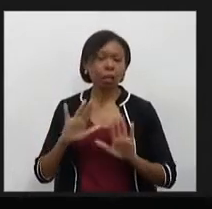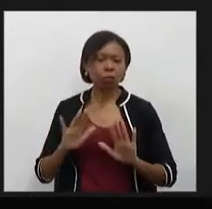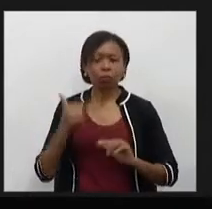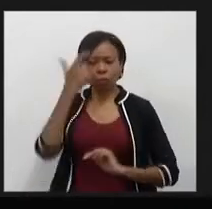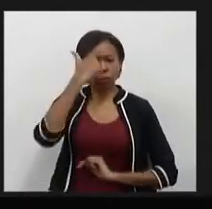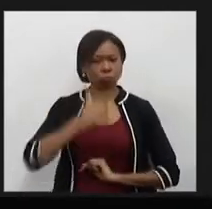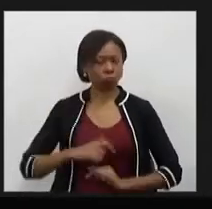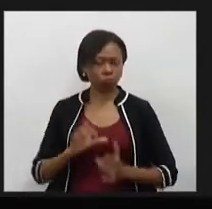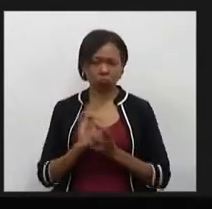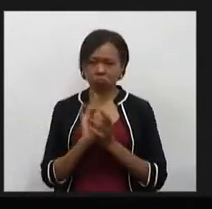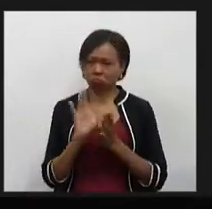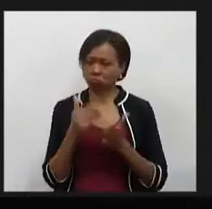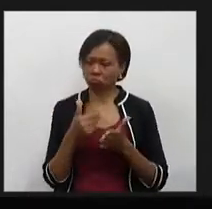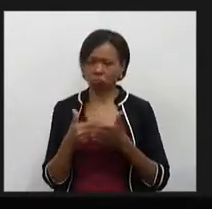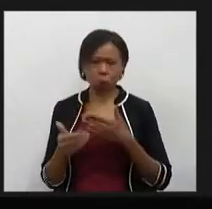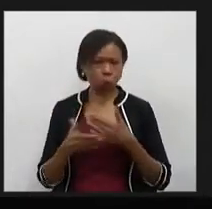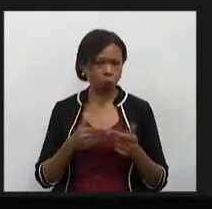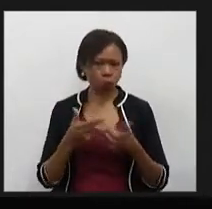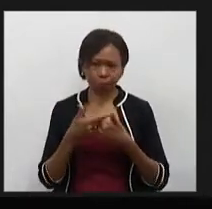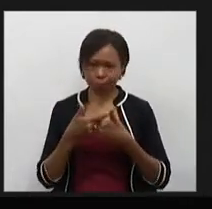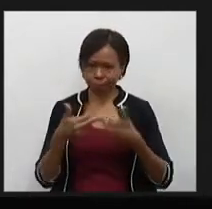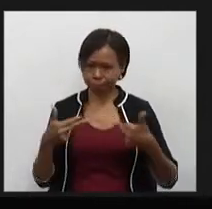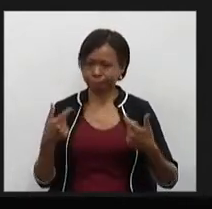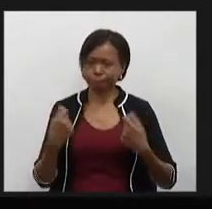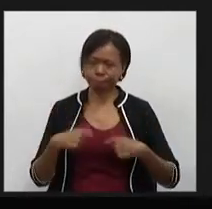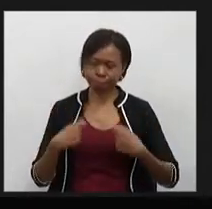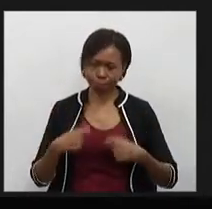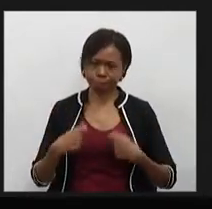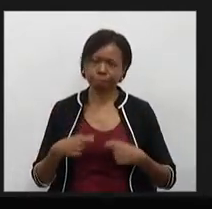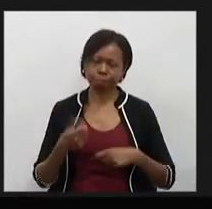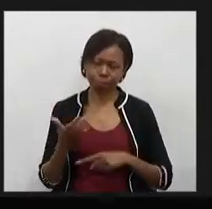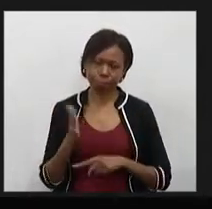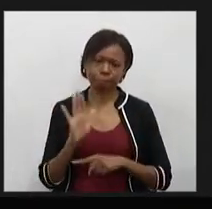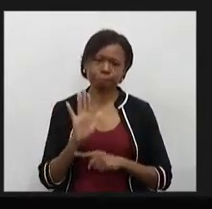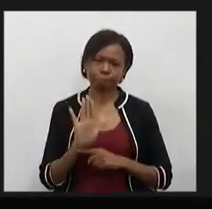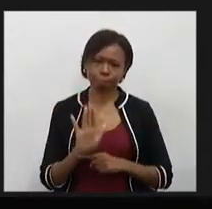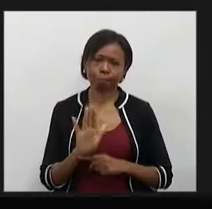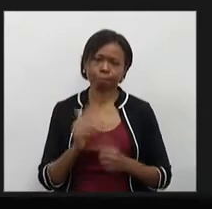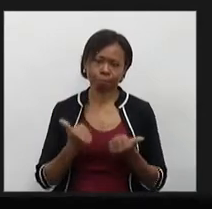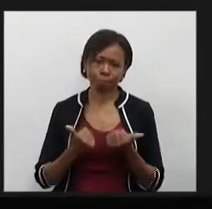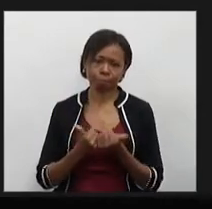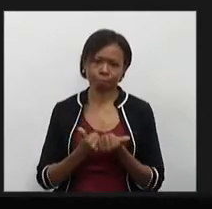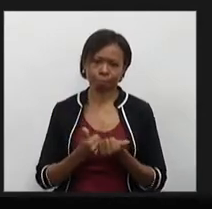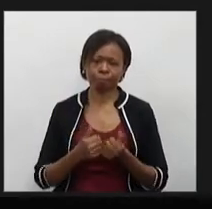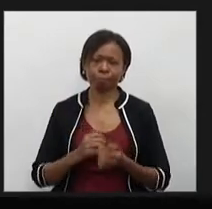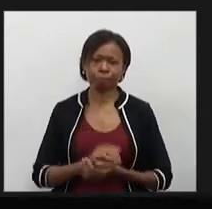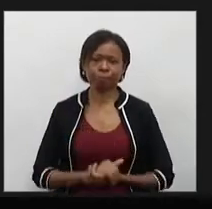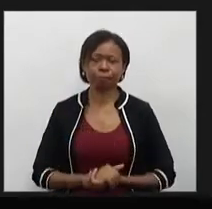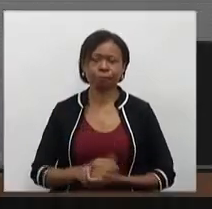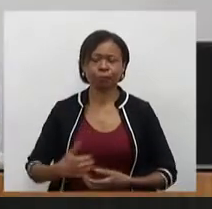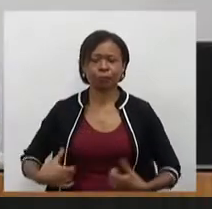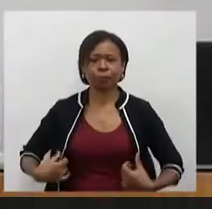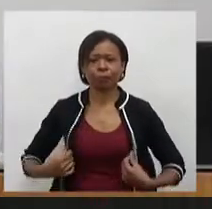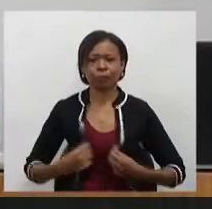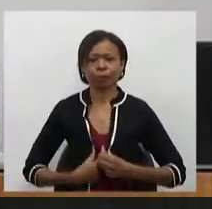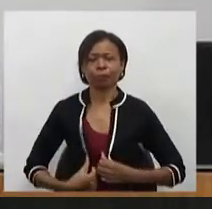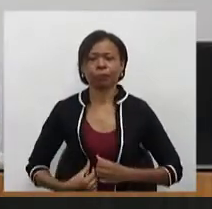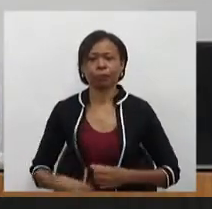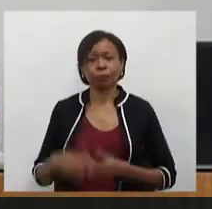disposição do que vocês precisarem aí para com a causa. Muito